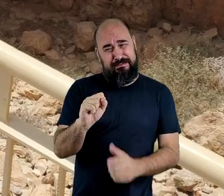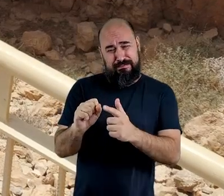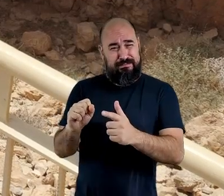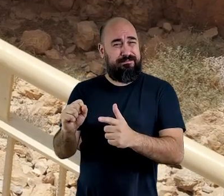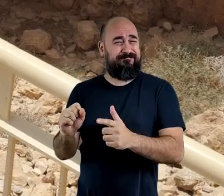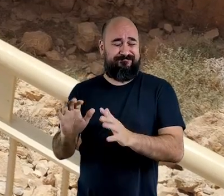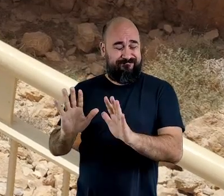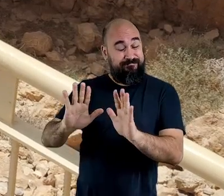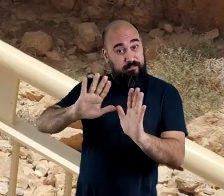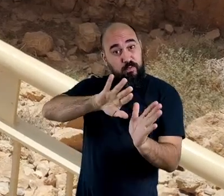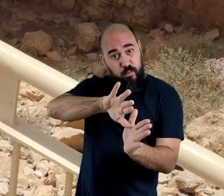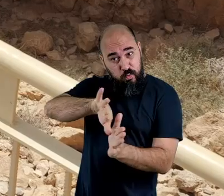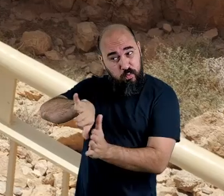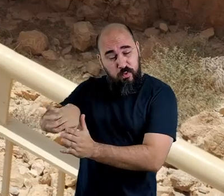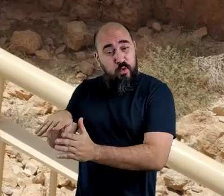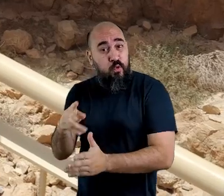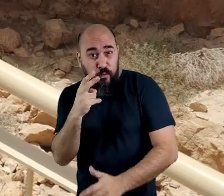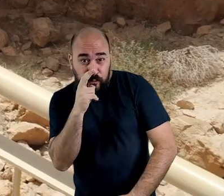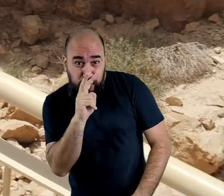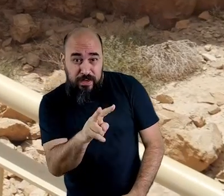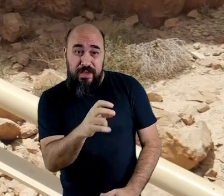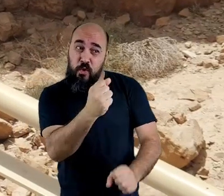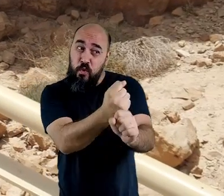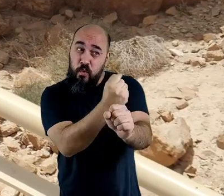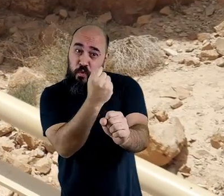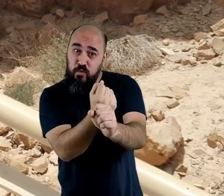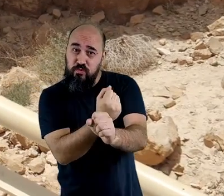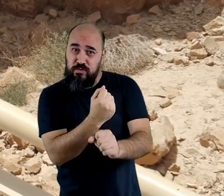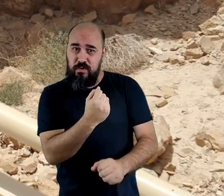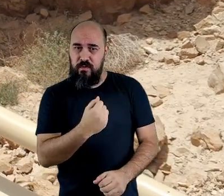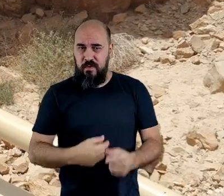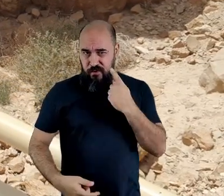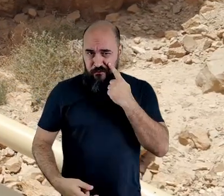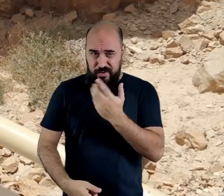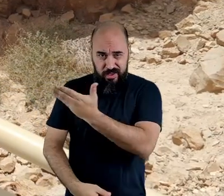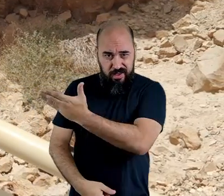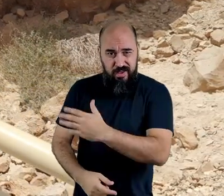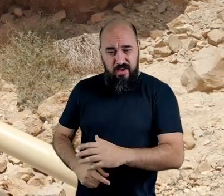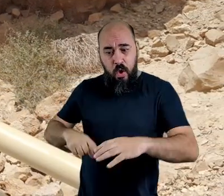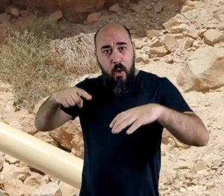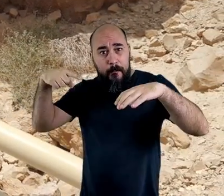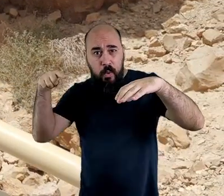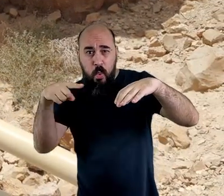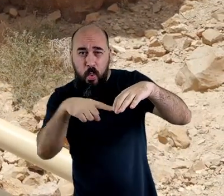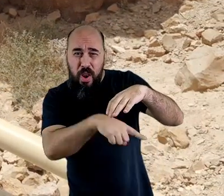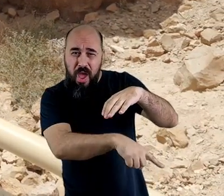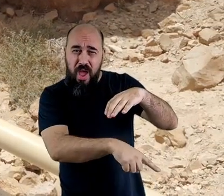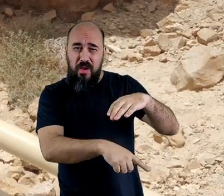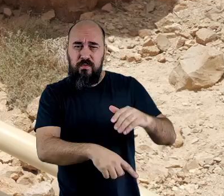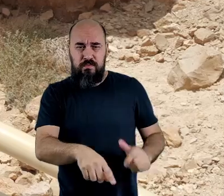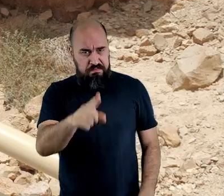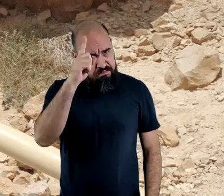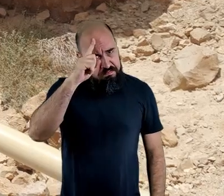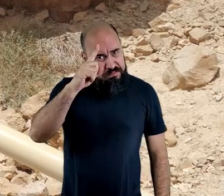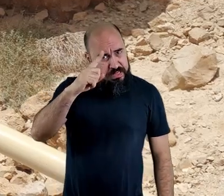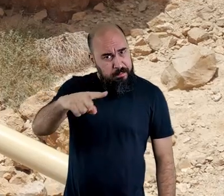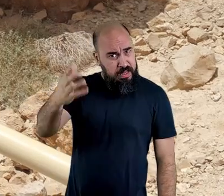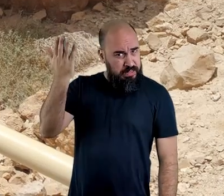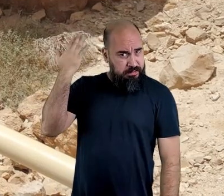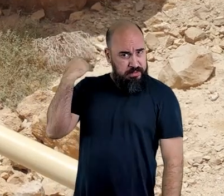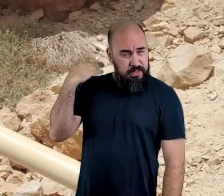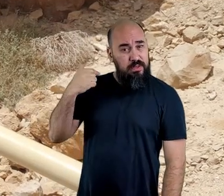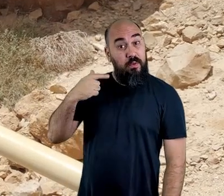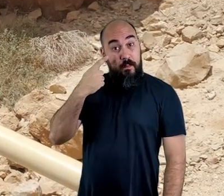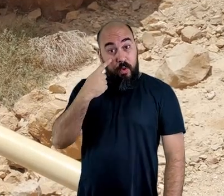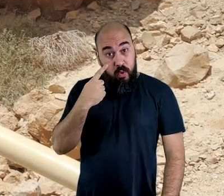pouquinho da construção dela. Você vê que aqui nós temos um buraco. E no programa da semana passada, nós mostramos para você uma cisterna.